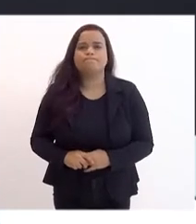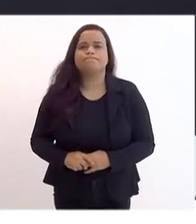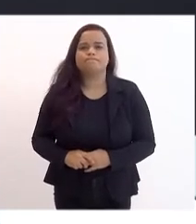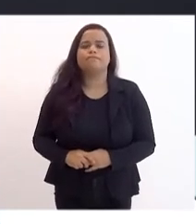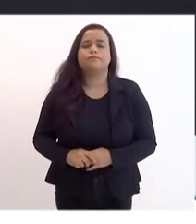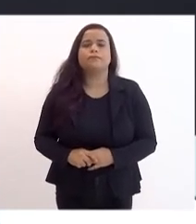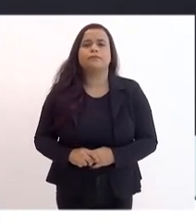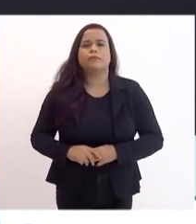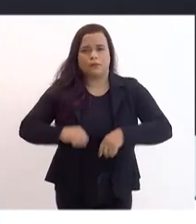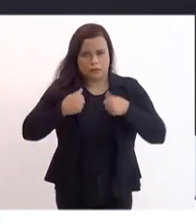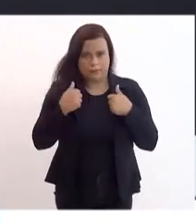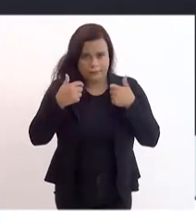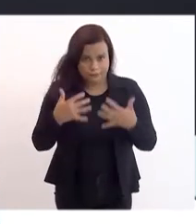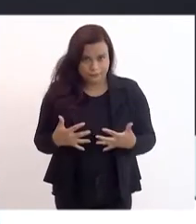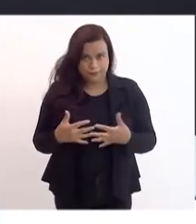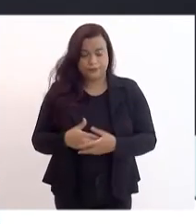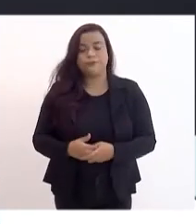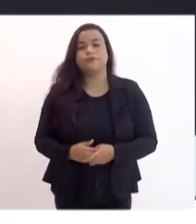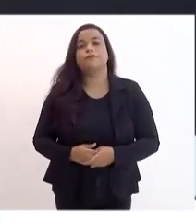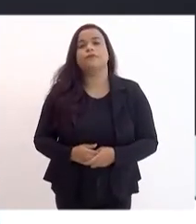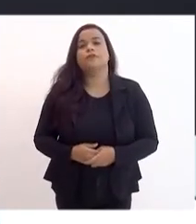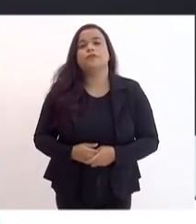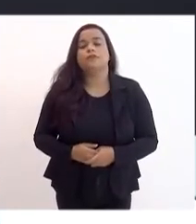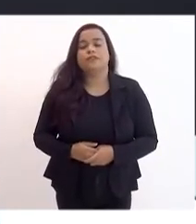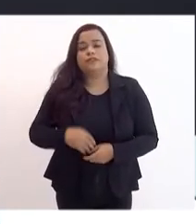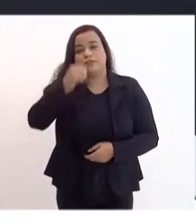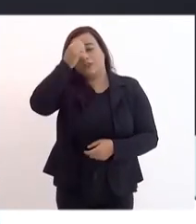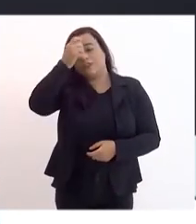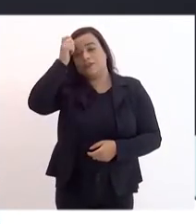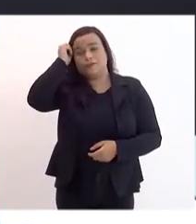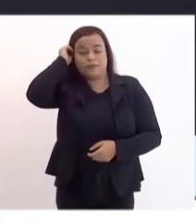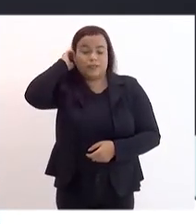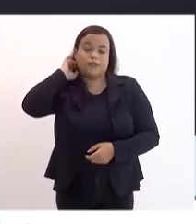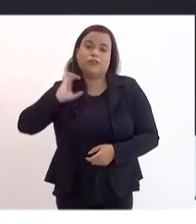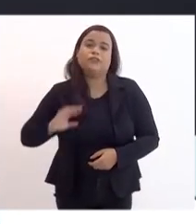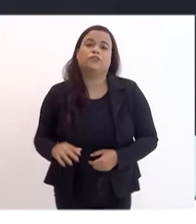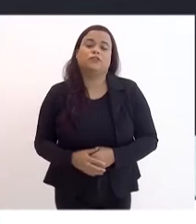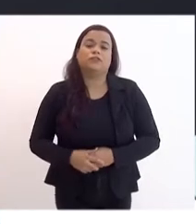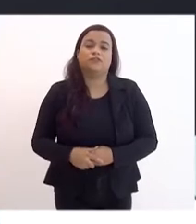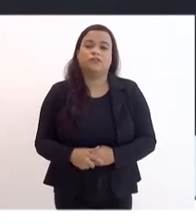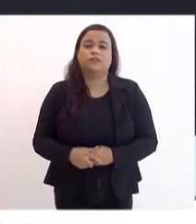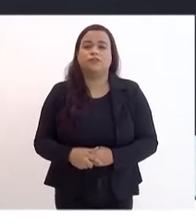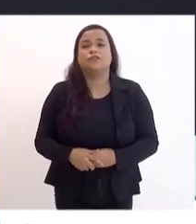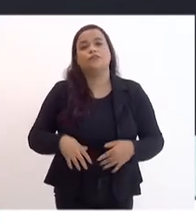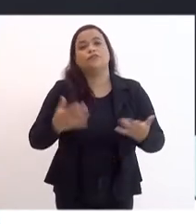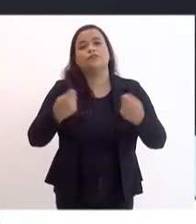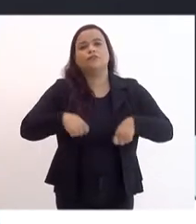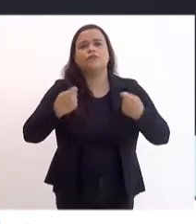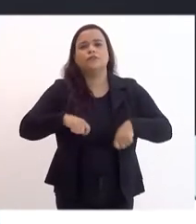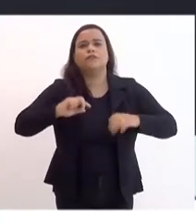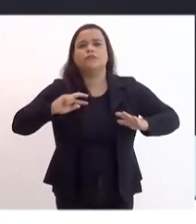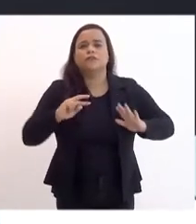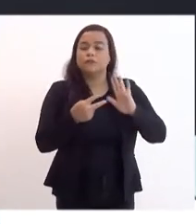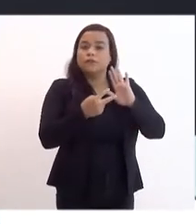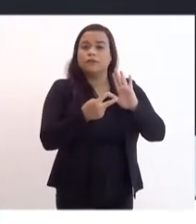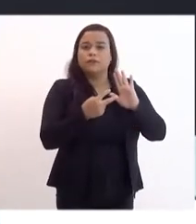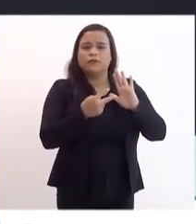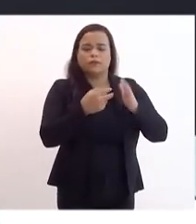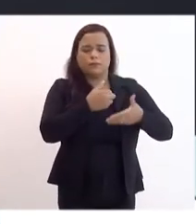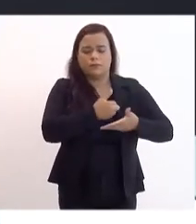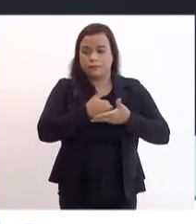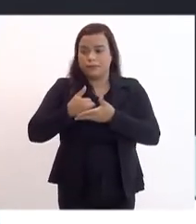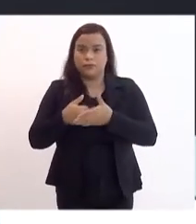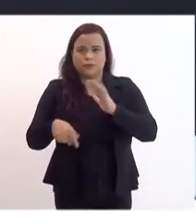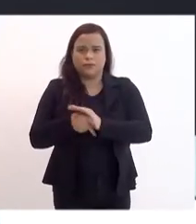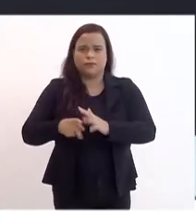deputado Márcio Pacheco, a gente precisa conhecer a posição do Executivo, né,